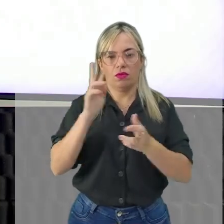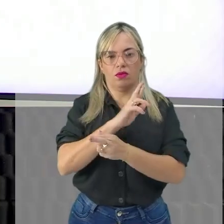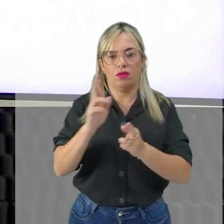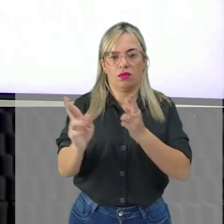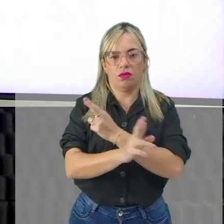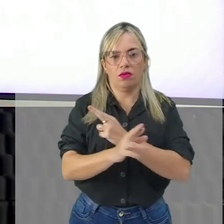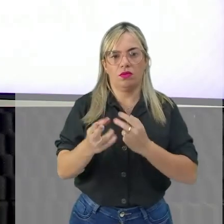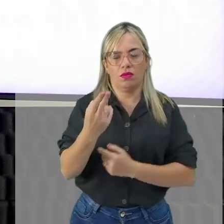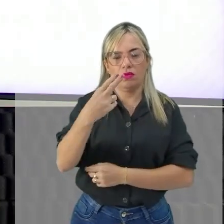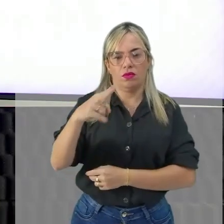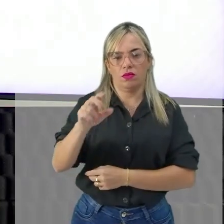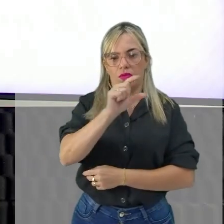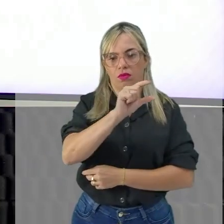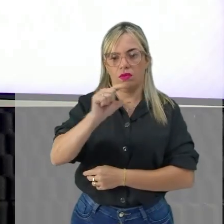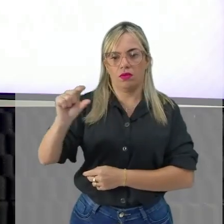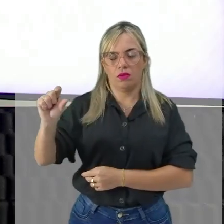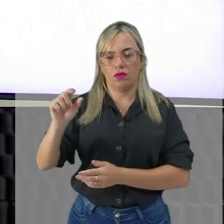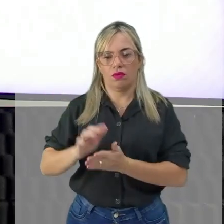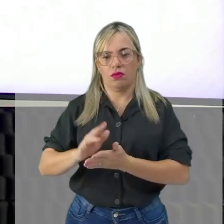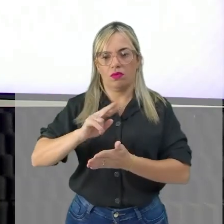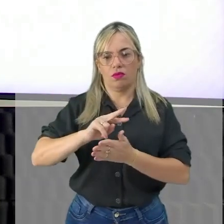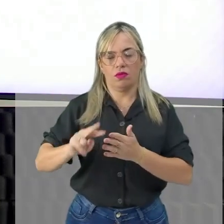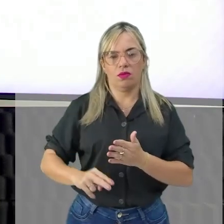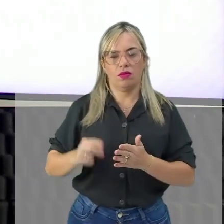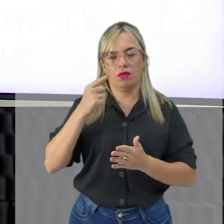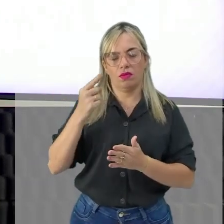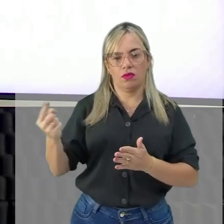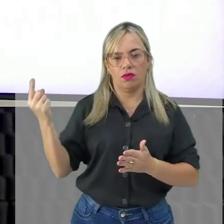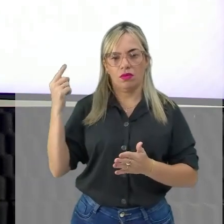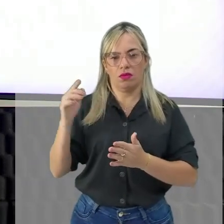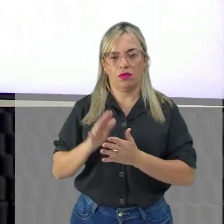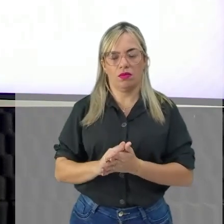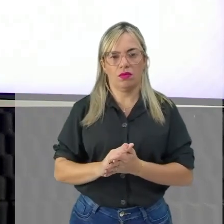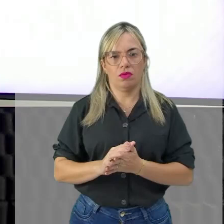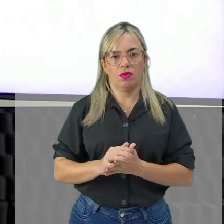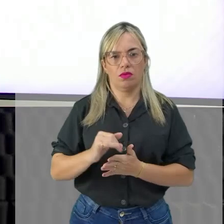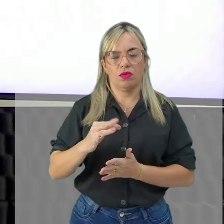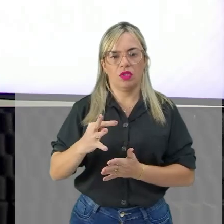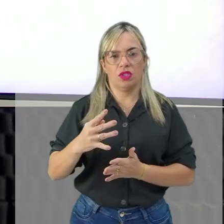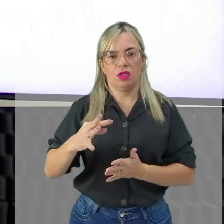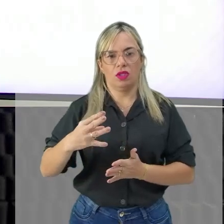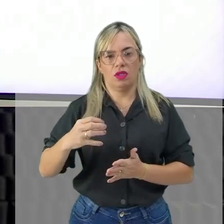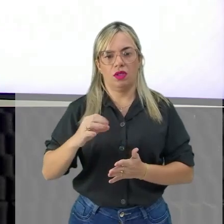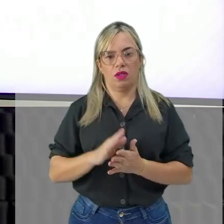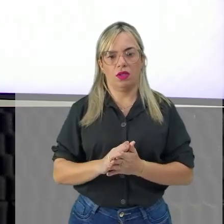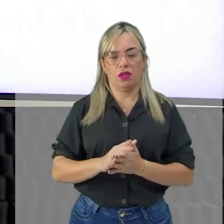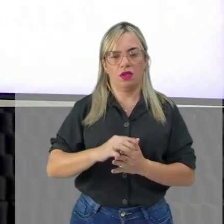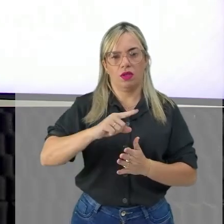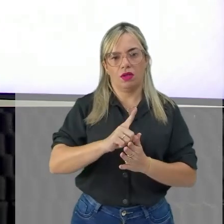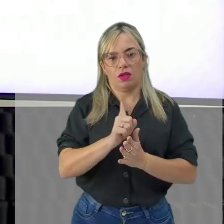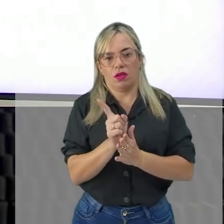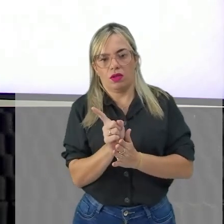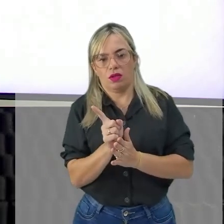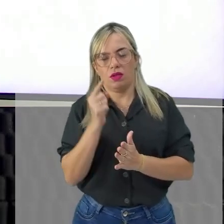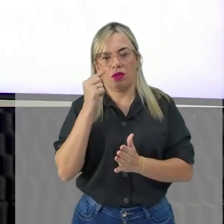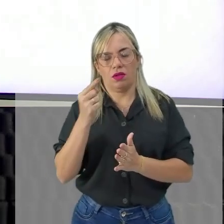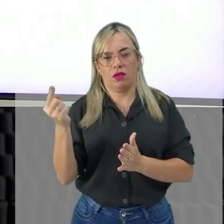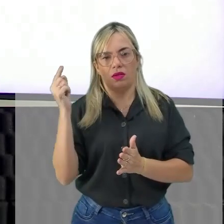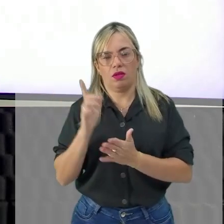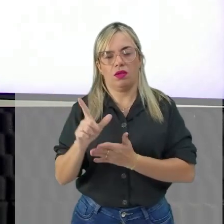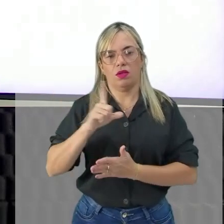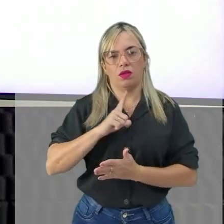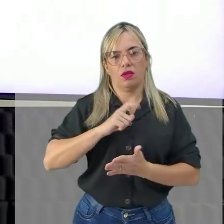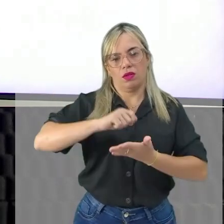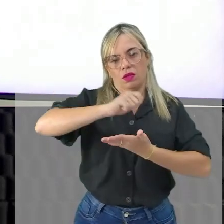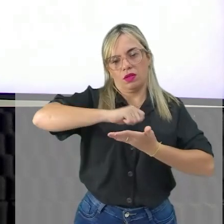a esse nome, né, de espécie, que ele deveria estar em itálico, tá? Isso é importante. Nomes de espécies, elas têm que